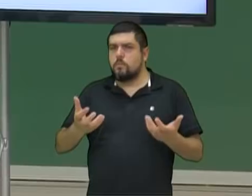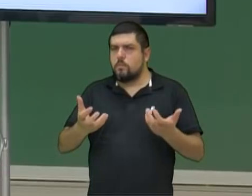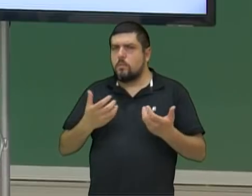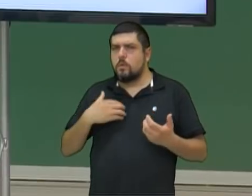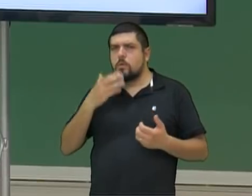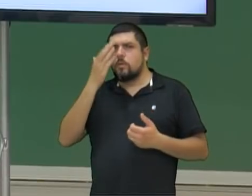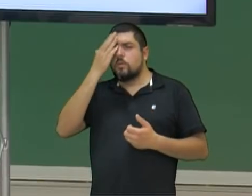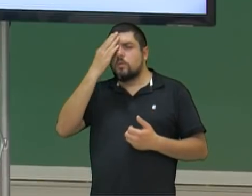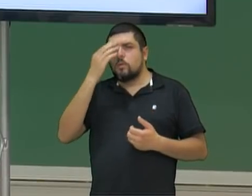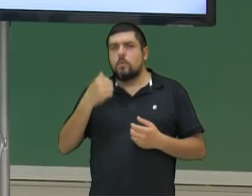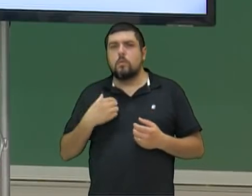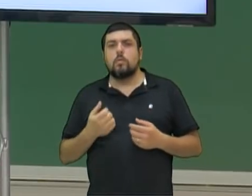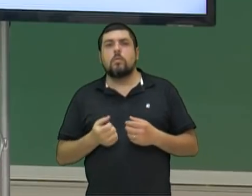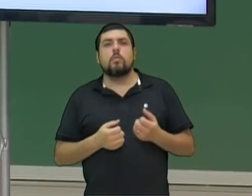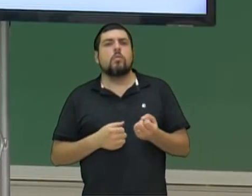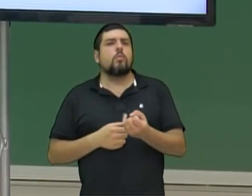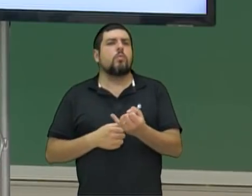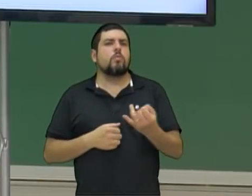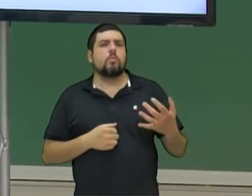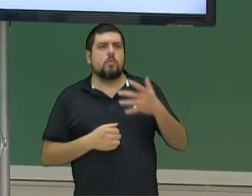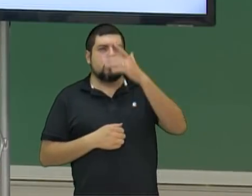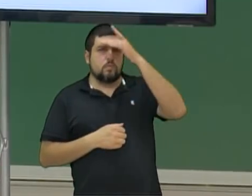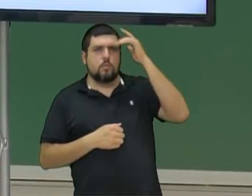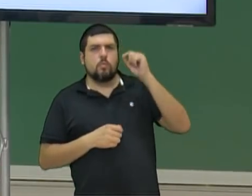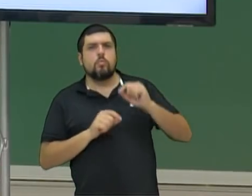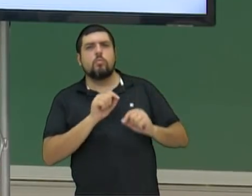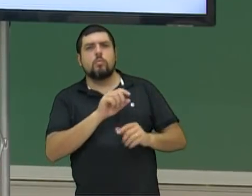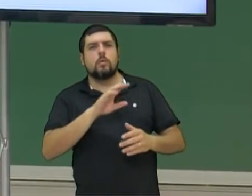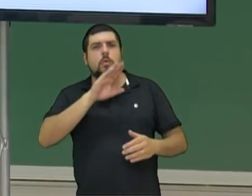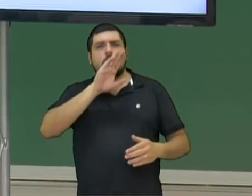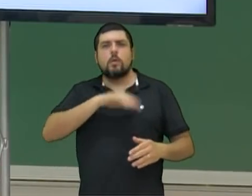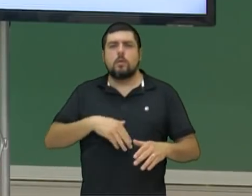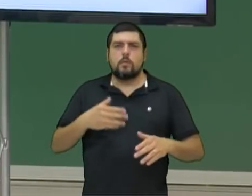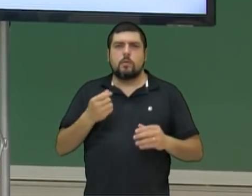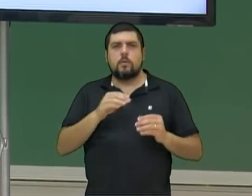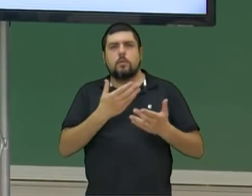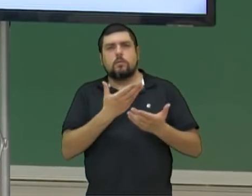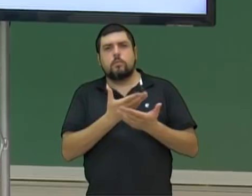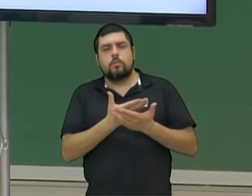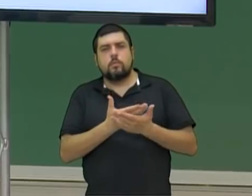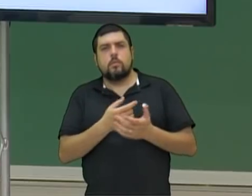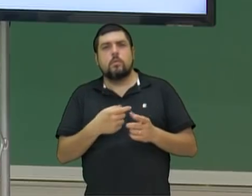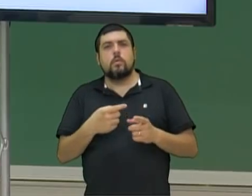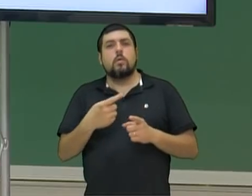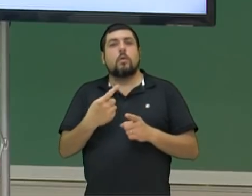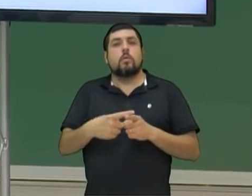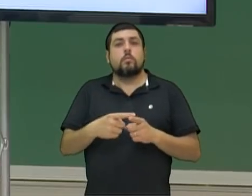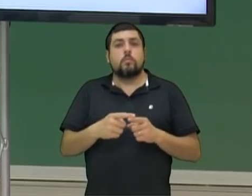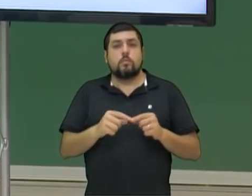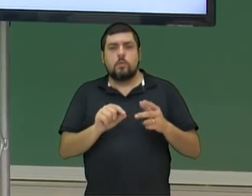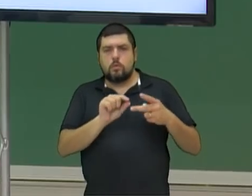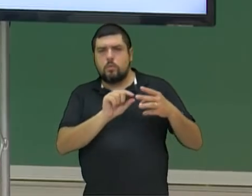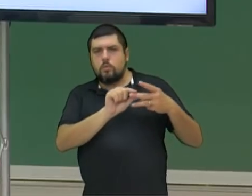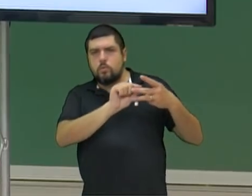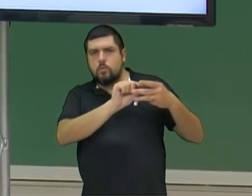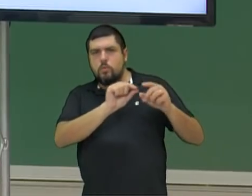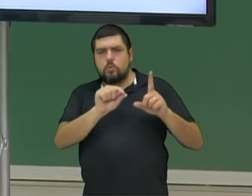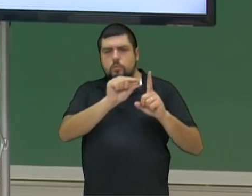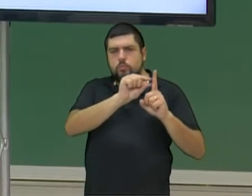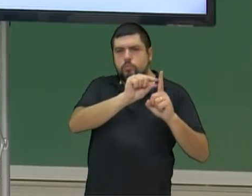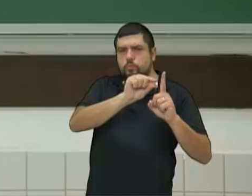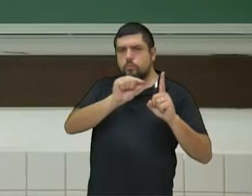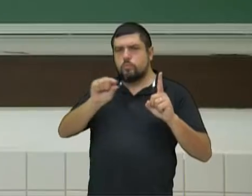descobrir quantas pessoas ali que estudam no turno da tarde. Porque eu só tenho porcentagem lá no gráfico. Eu quero saber